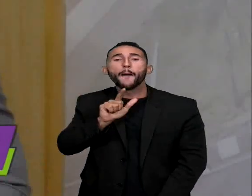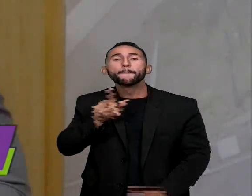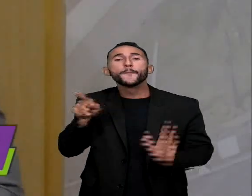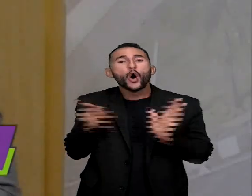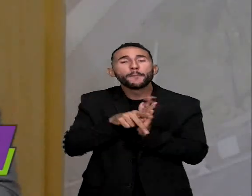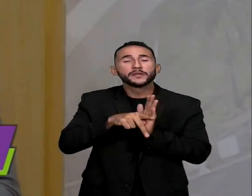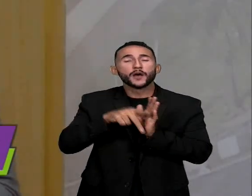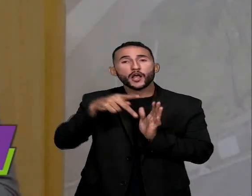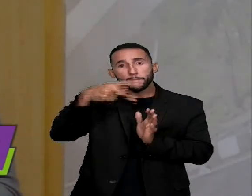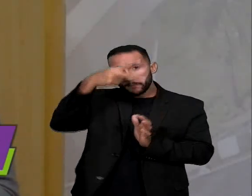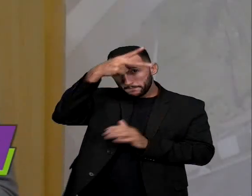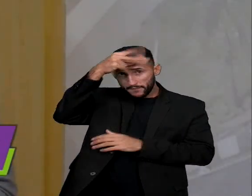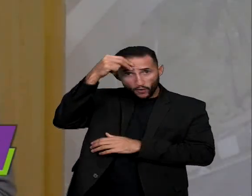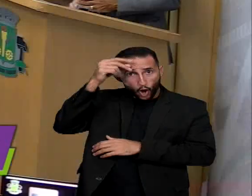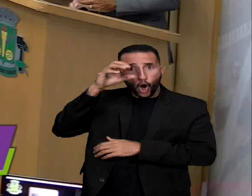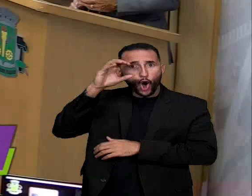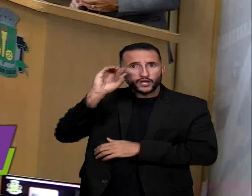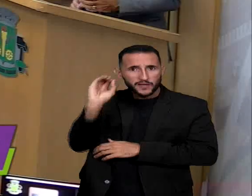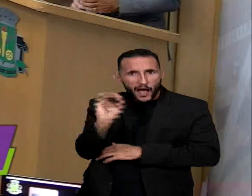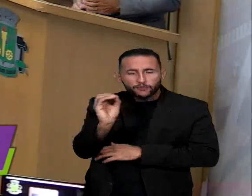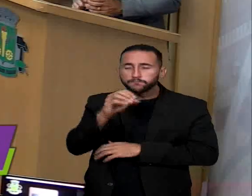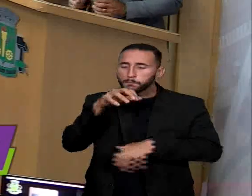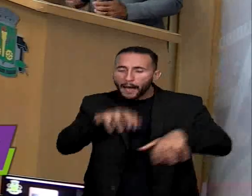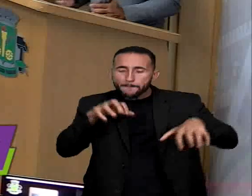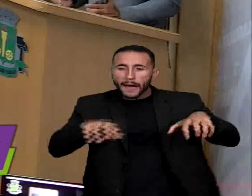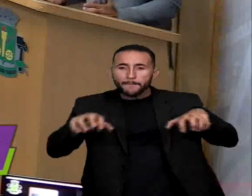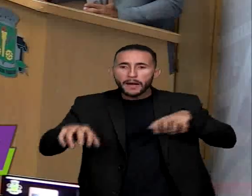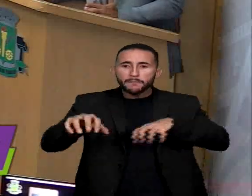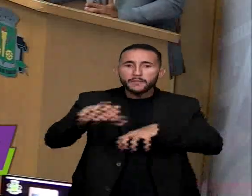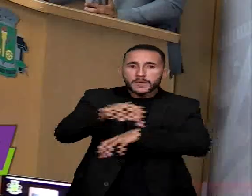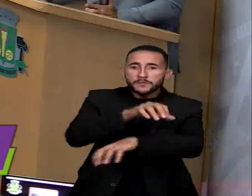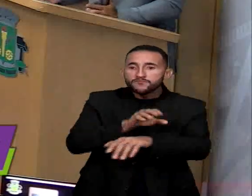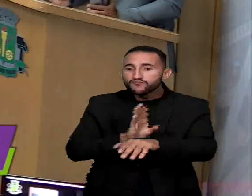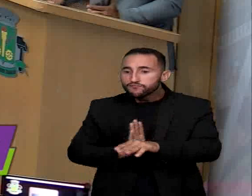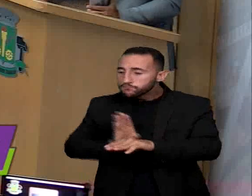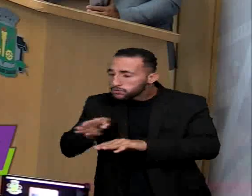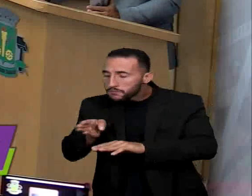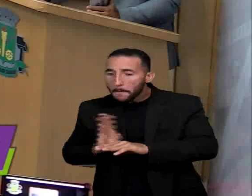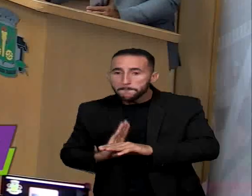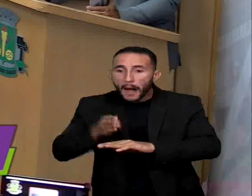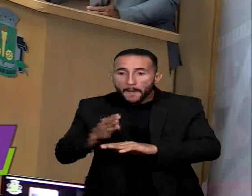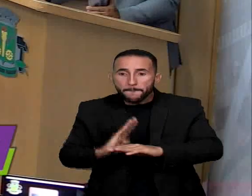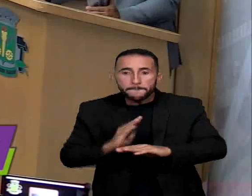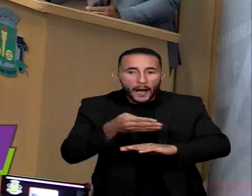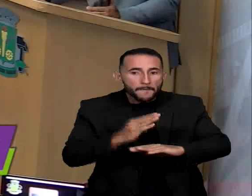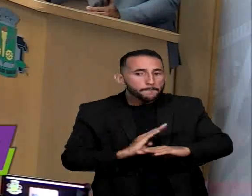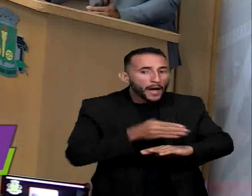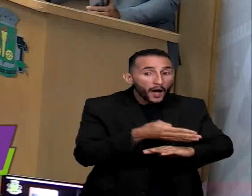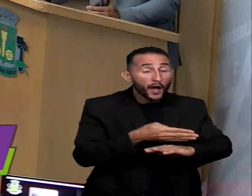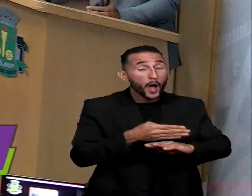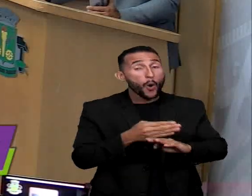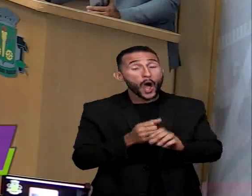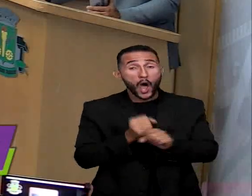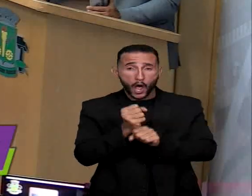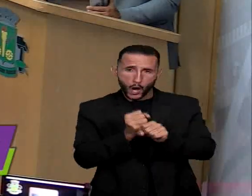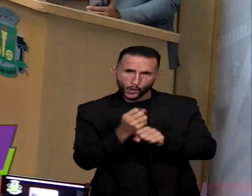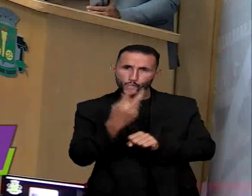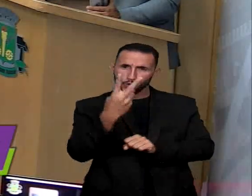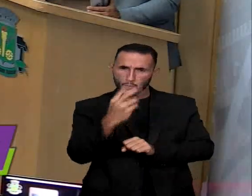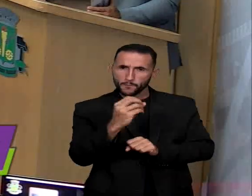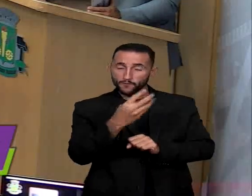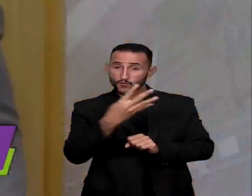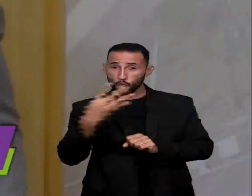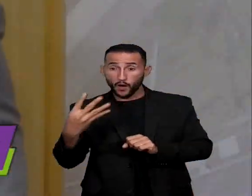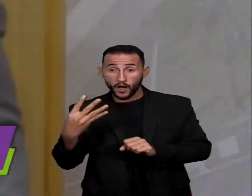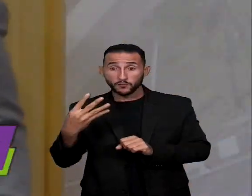priorizar aqueles compromissos que a gente assumiu e que a gente tem agora essa reta final de 2024 para